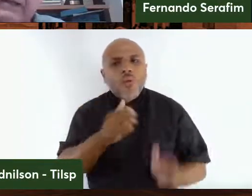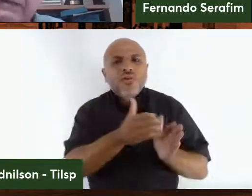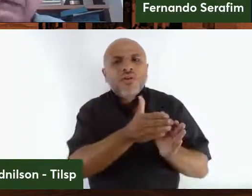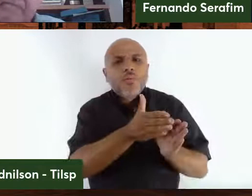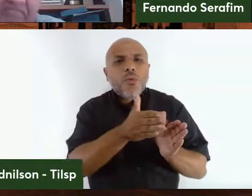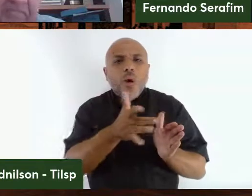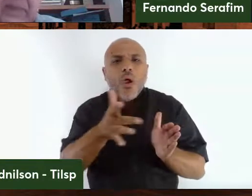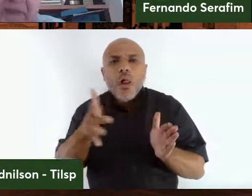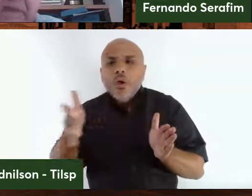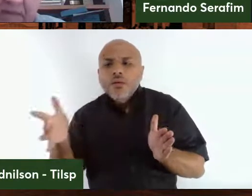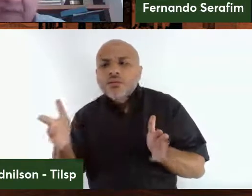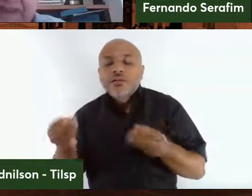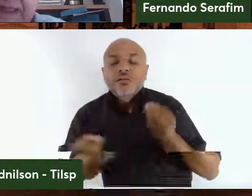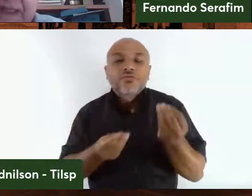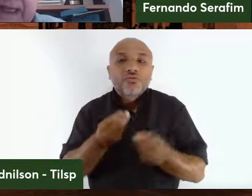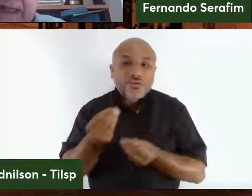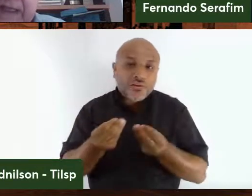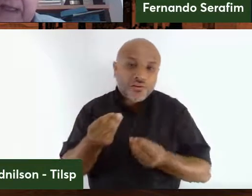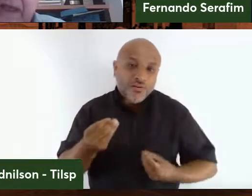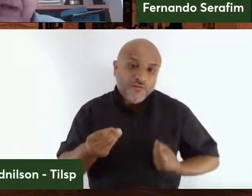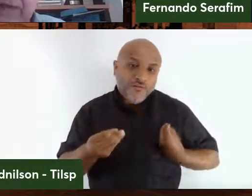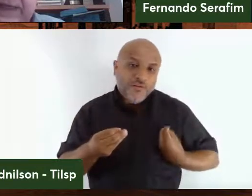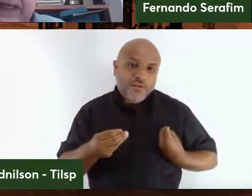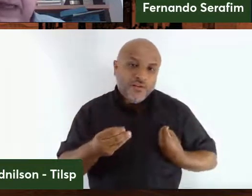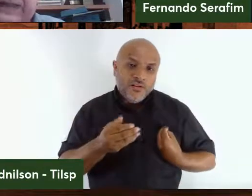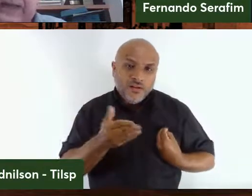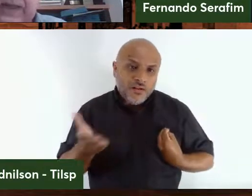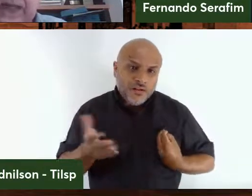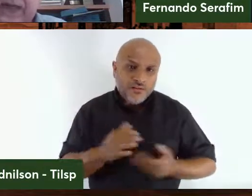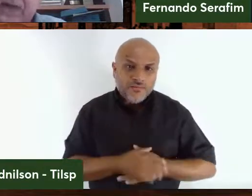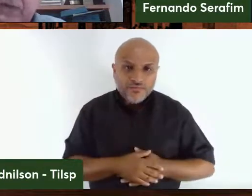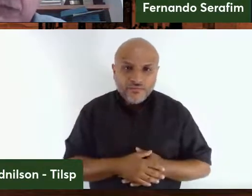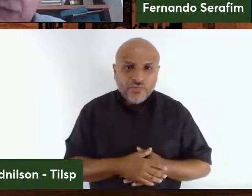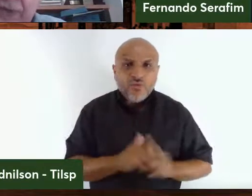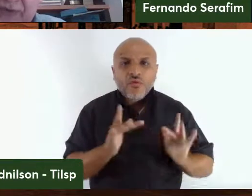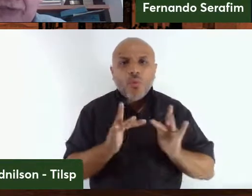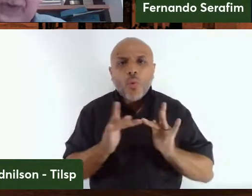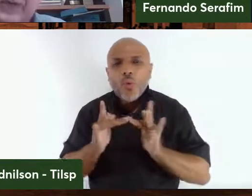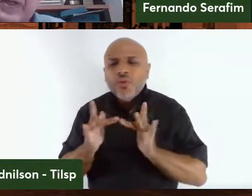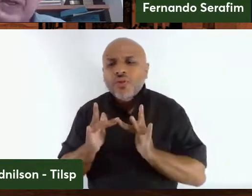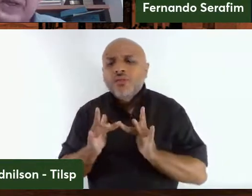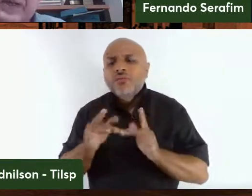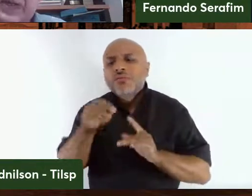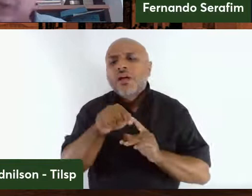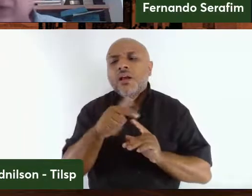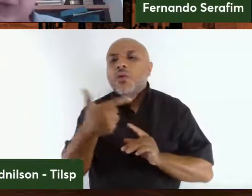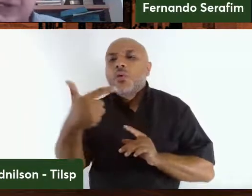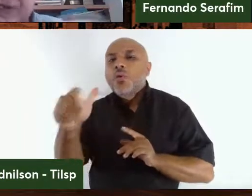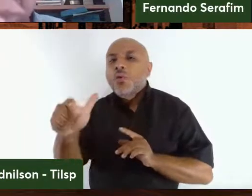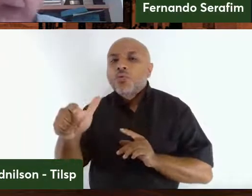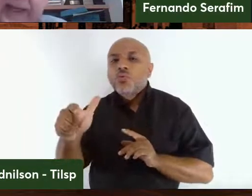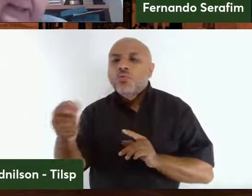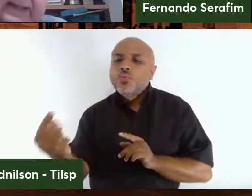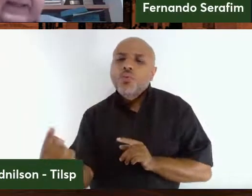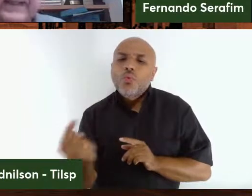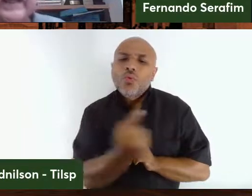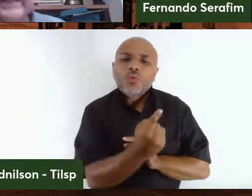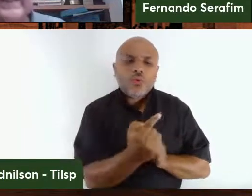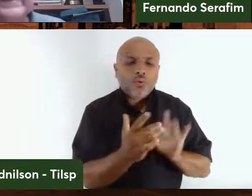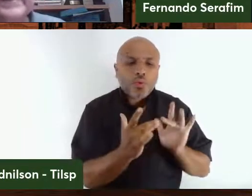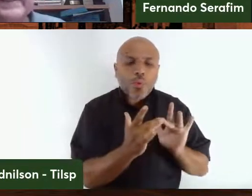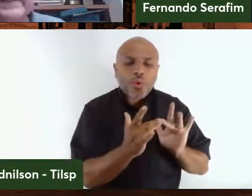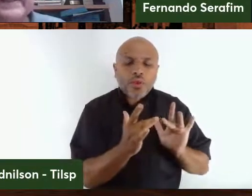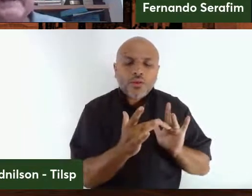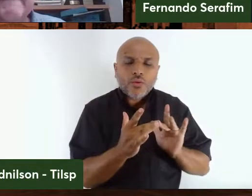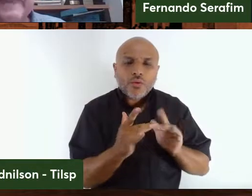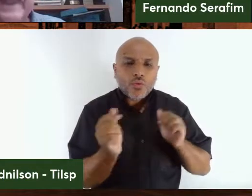trajetória da vida dela, qual vai ser a relação dela com os outros, né? E dos outros com ela.